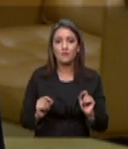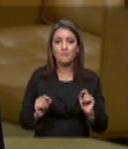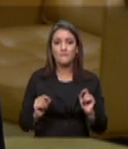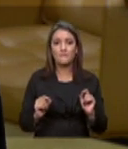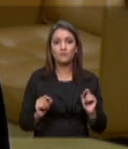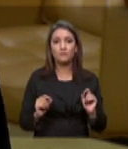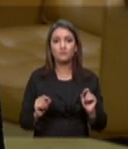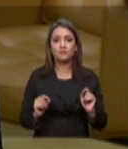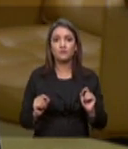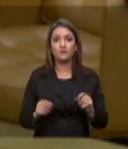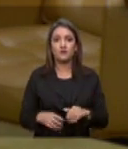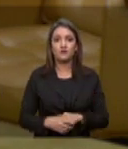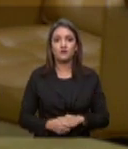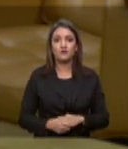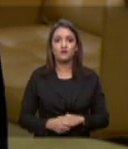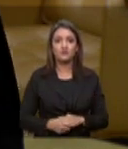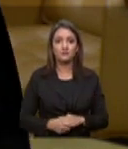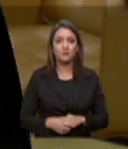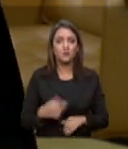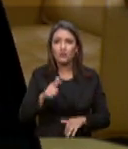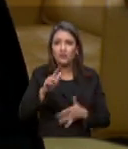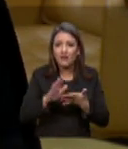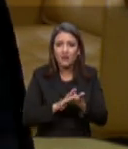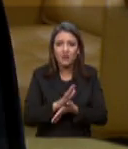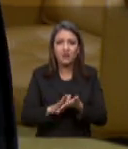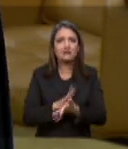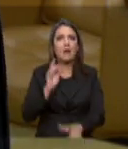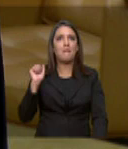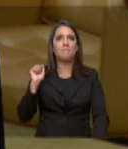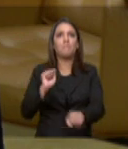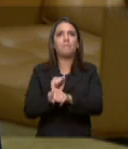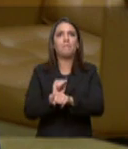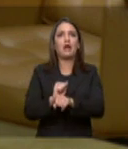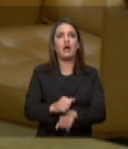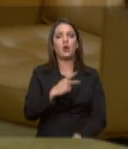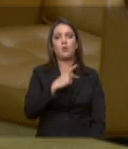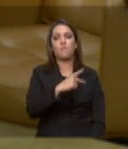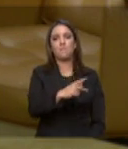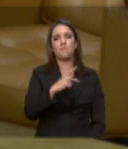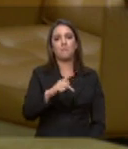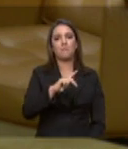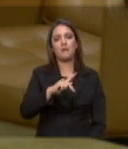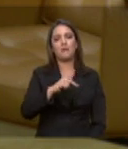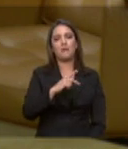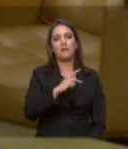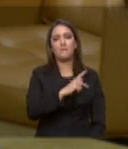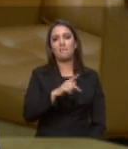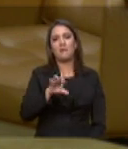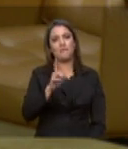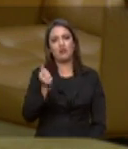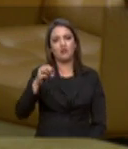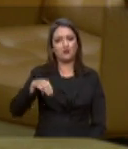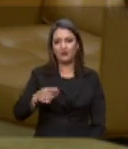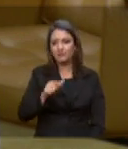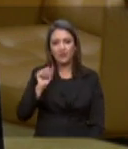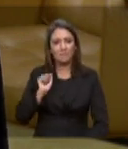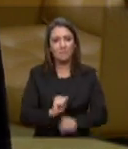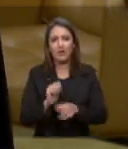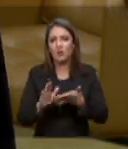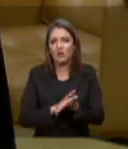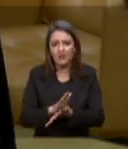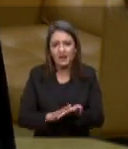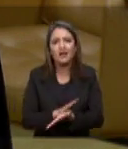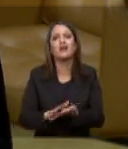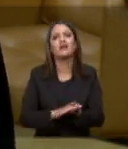é que não houve qualquer descontinuidade no plano de ação para prevenção e controle do desmatamento na Amazônia,